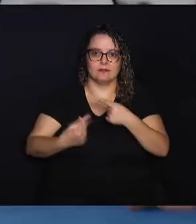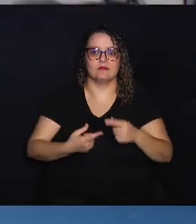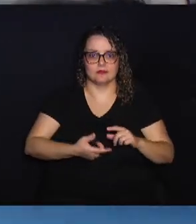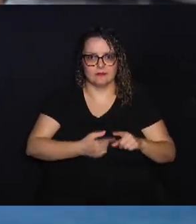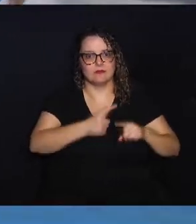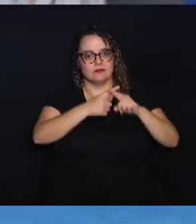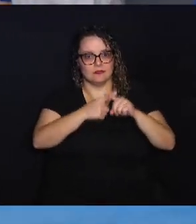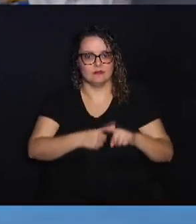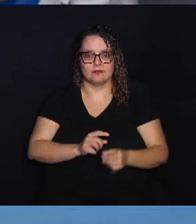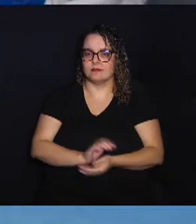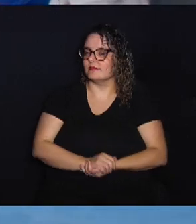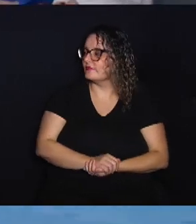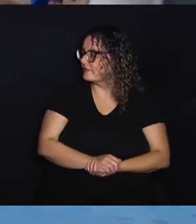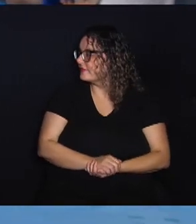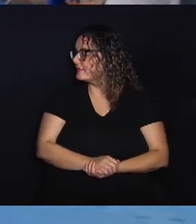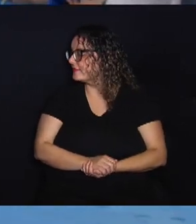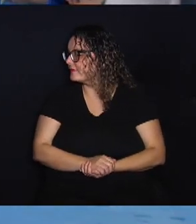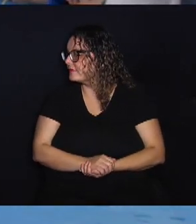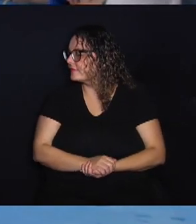né?